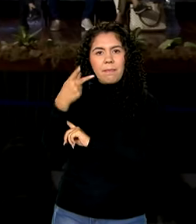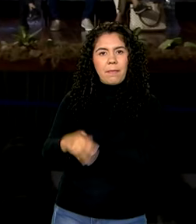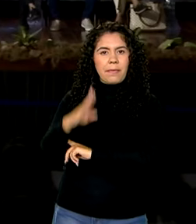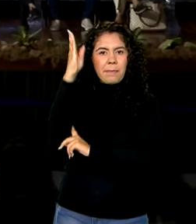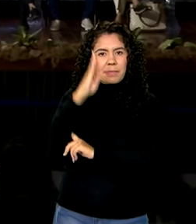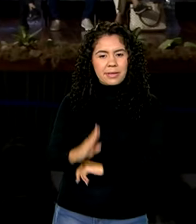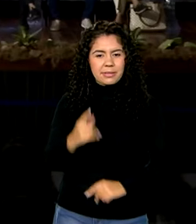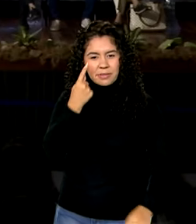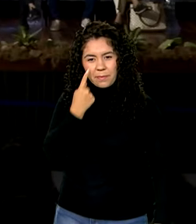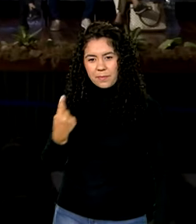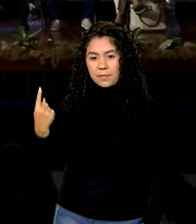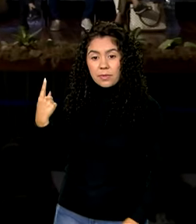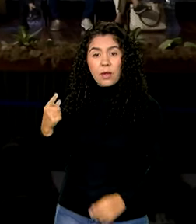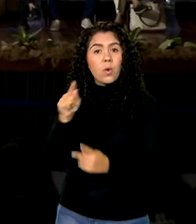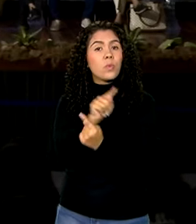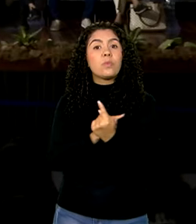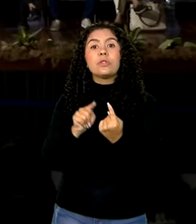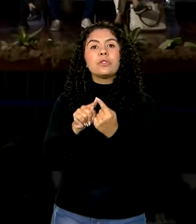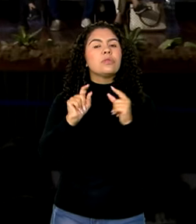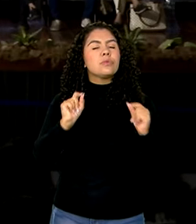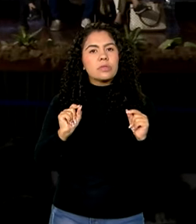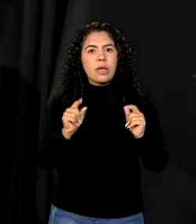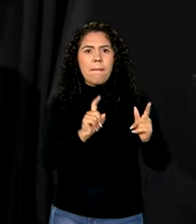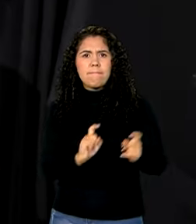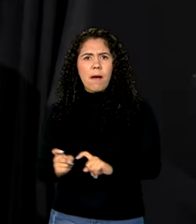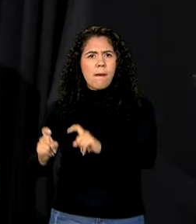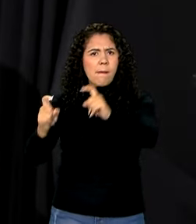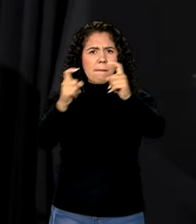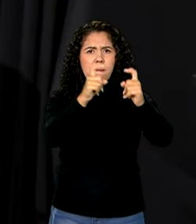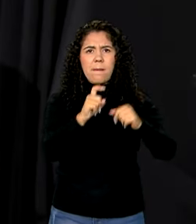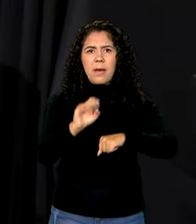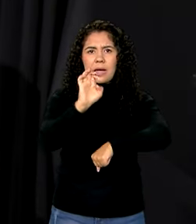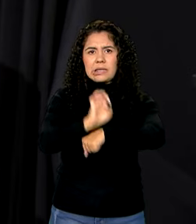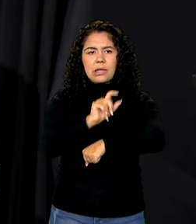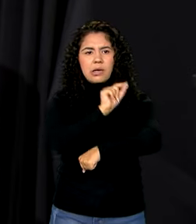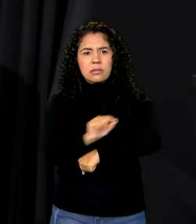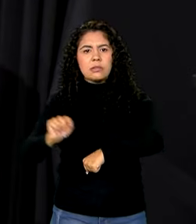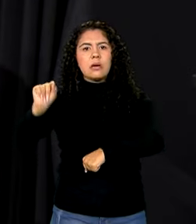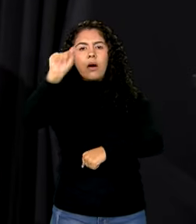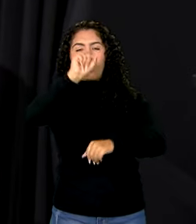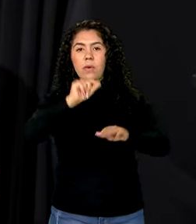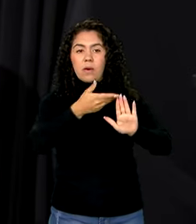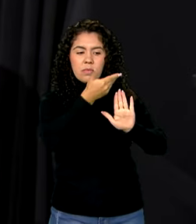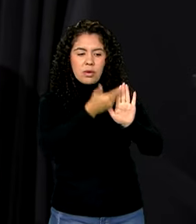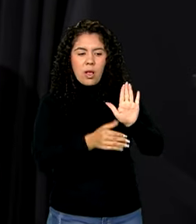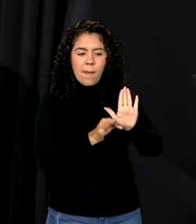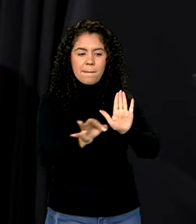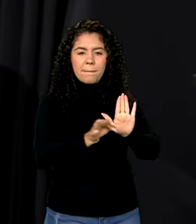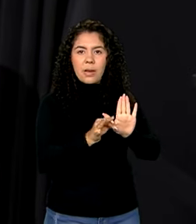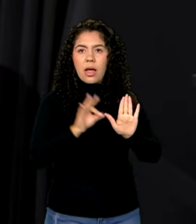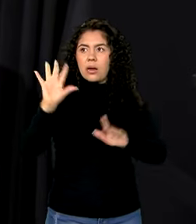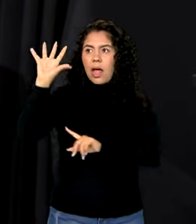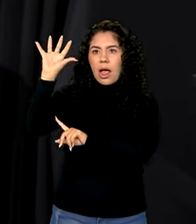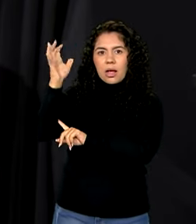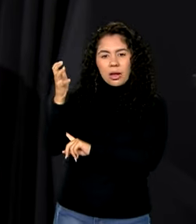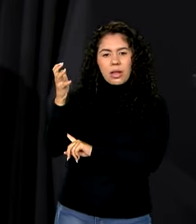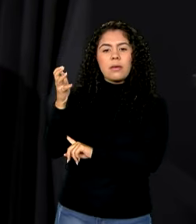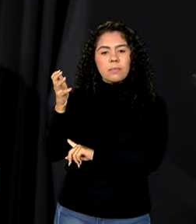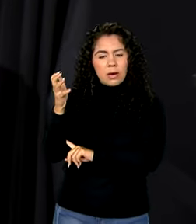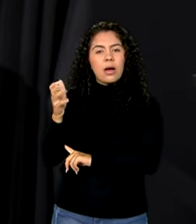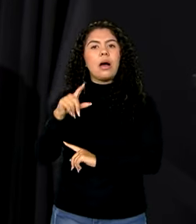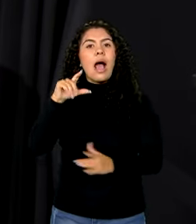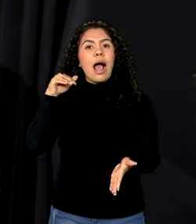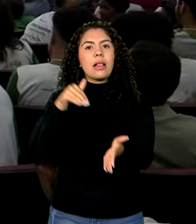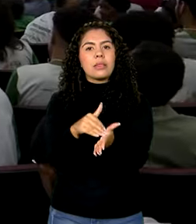A intenção é fazer as discussões por todo o país. O Plano Clima vai nortear as ações da política climática brasileira